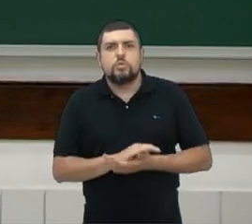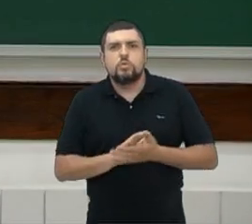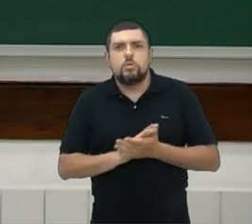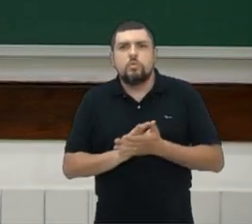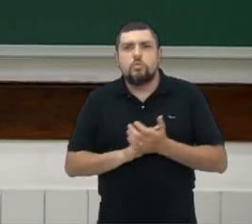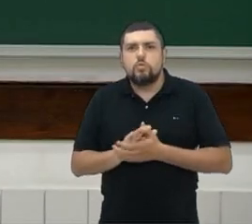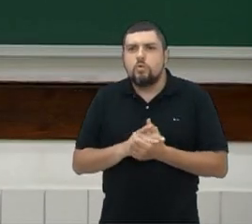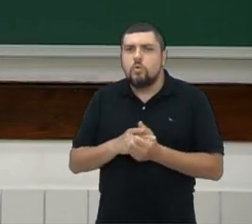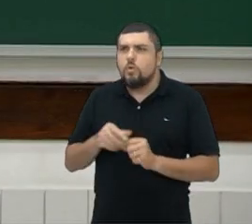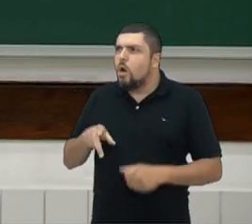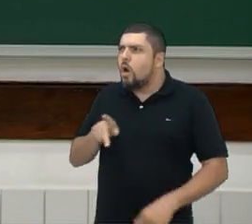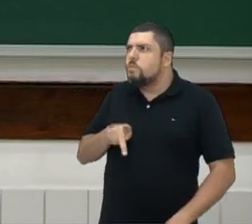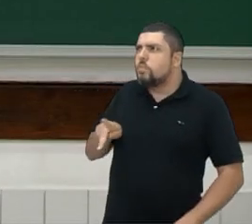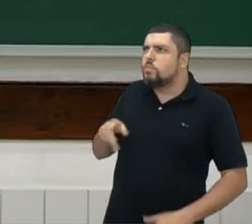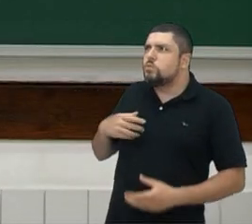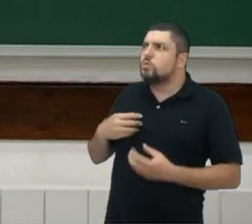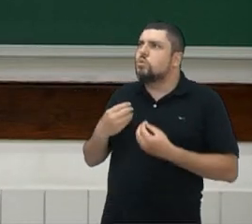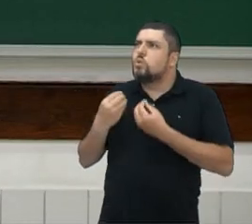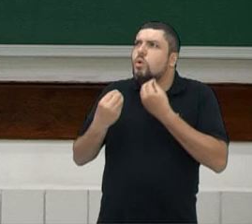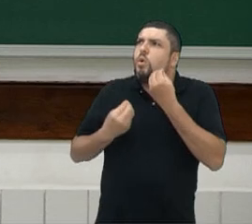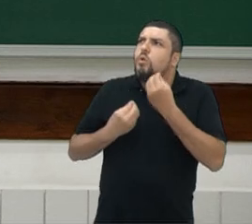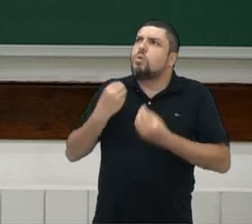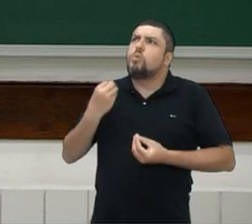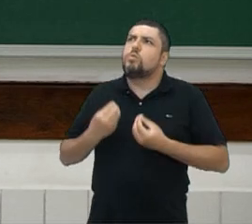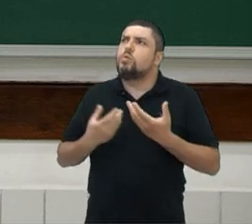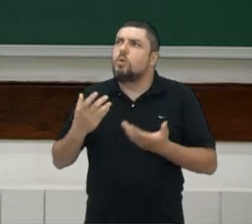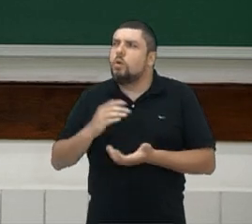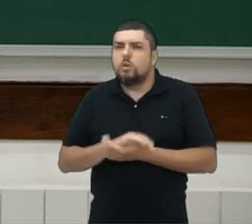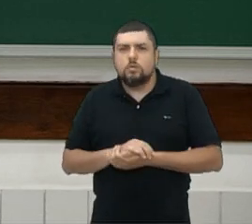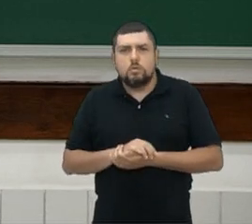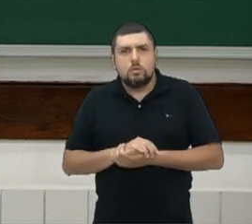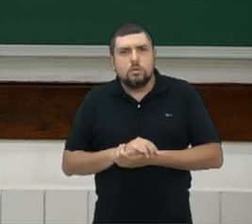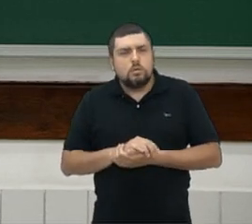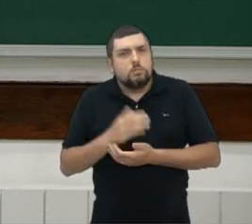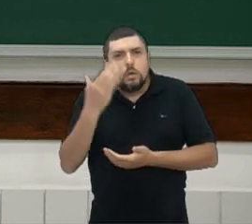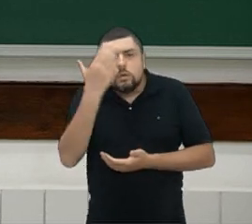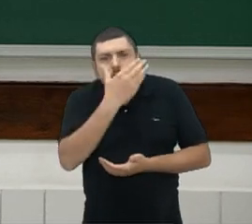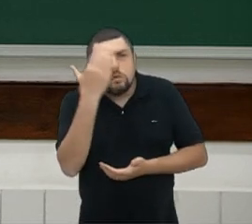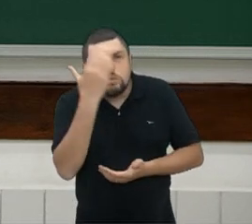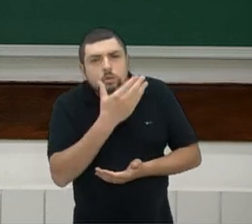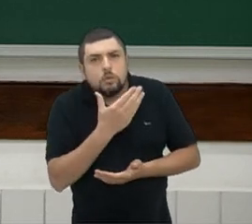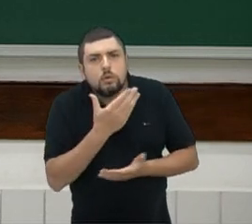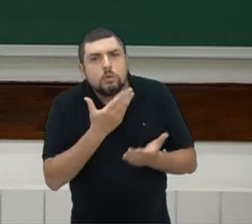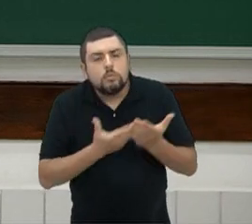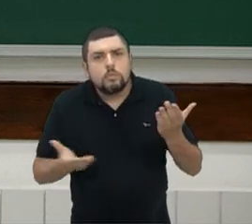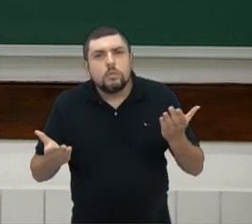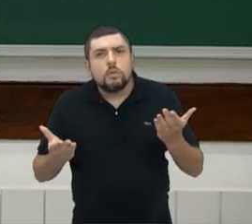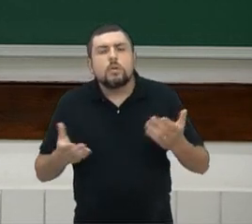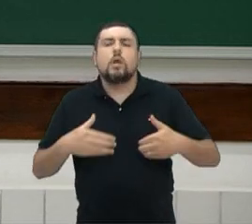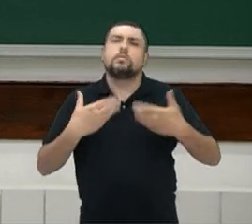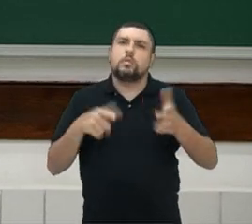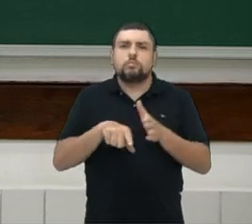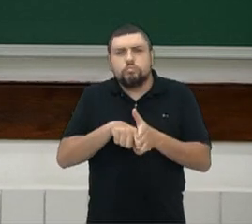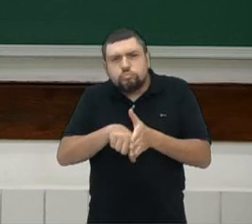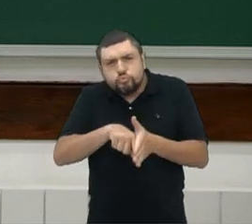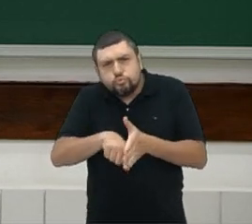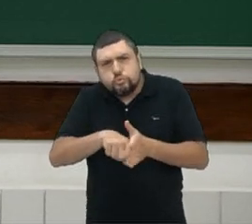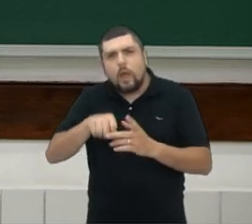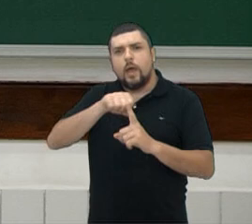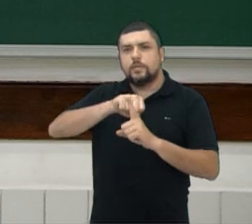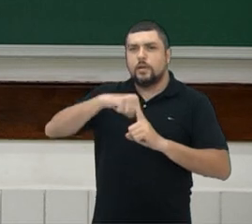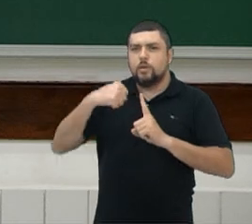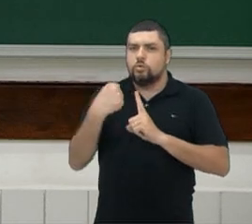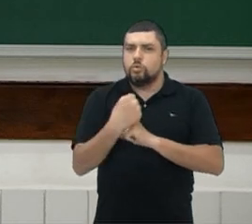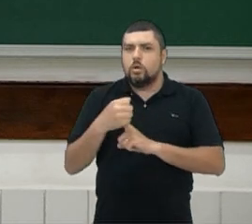Teve o... Como assim, professor? Como assim? Perdeu essa aula? Corre lá, Sociedade Kushita, as Candaces,